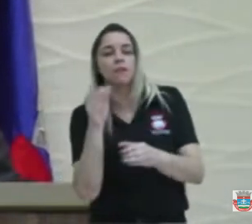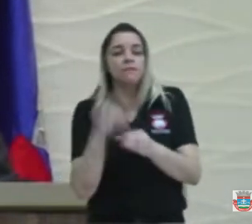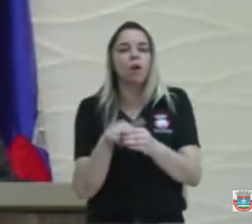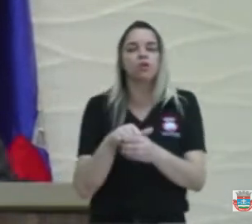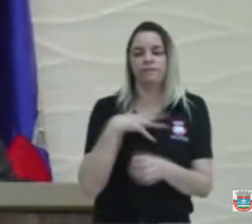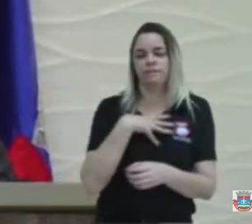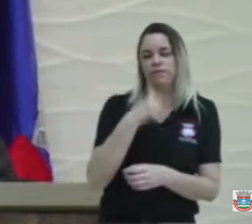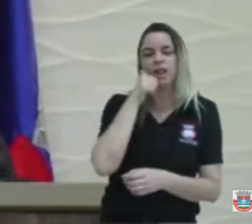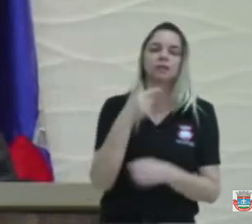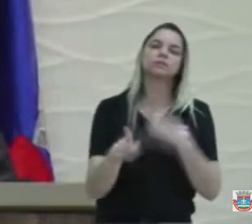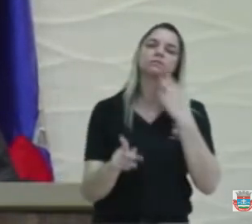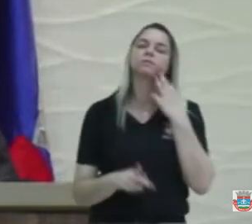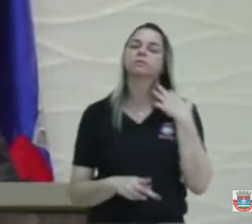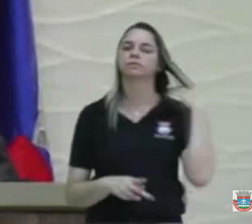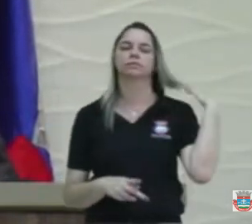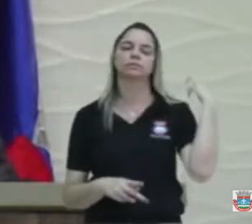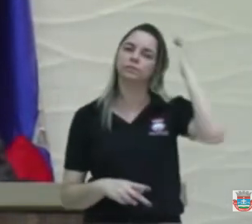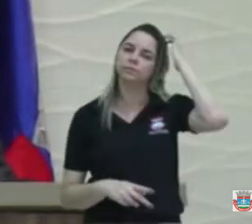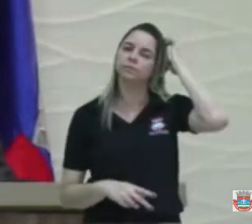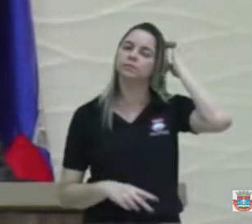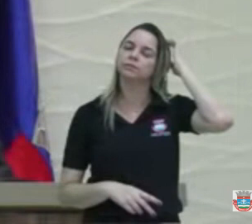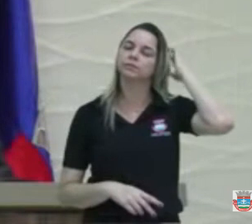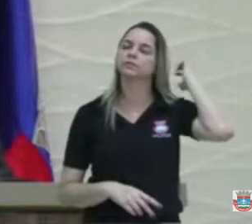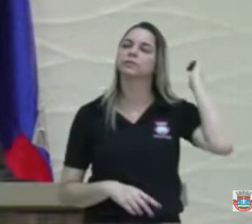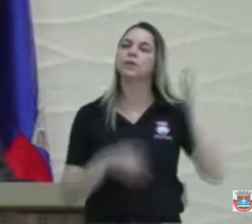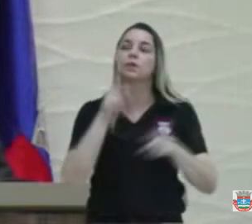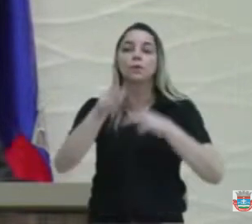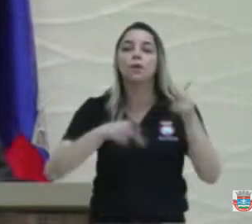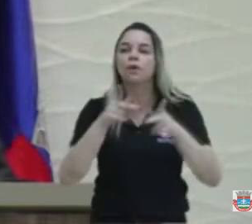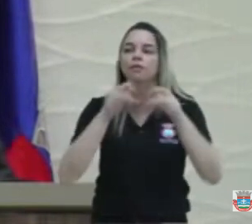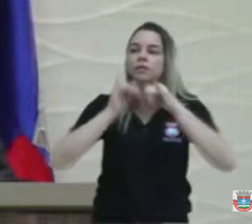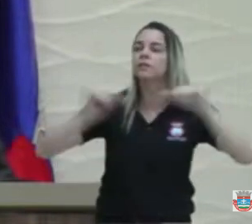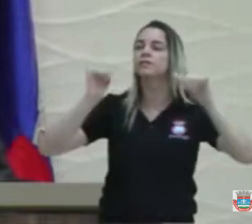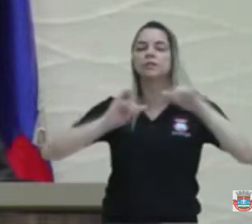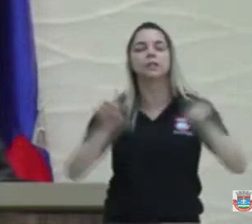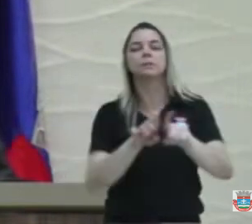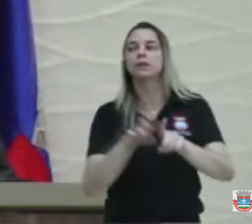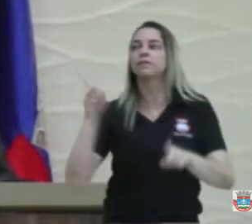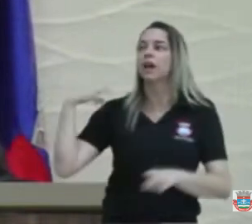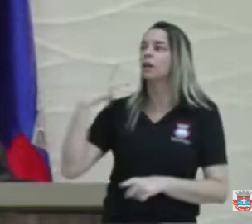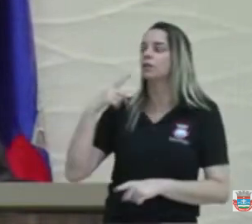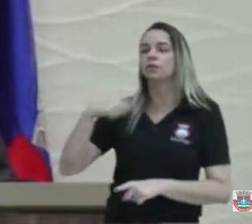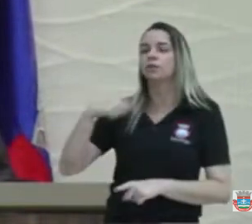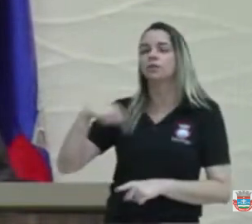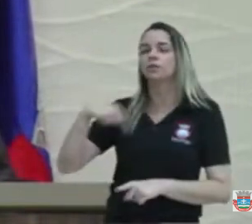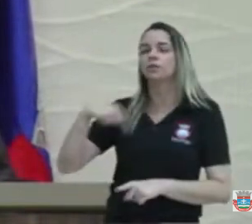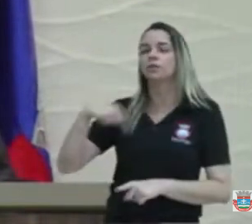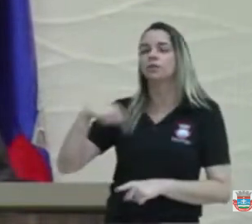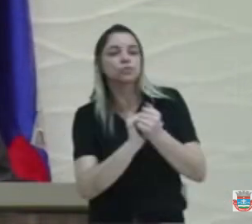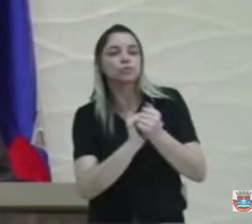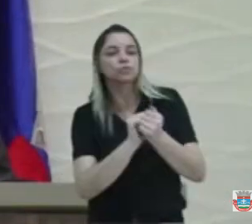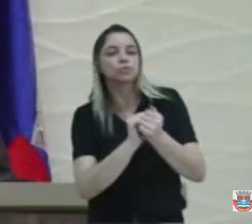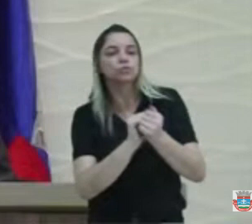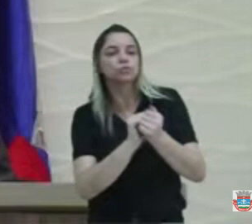dizer aqui ao vereador e a toda a população que nos escuta, aos vereadores de situação, que a gente